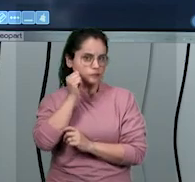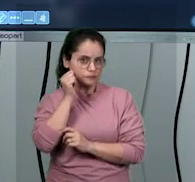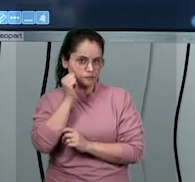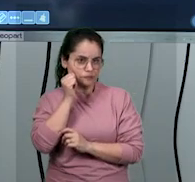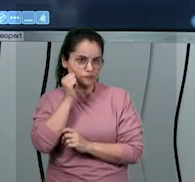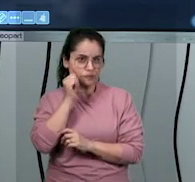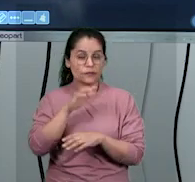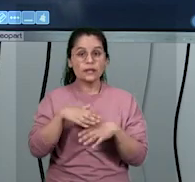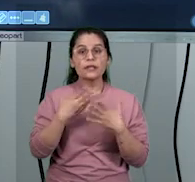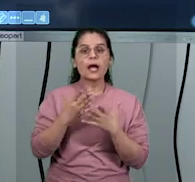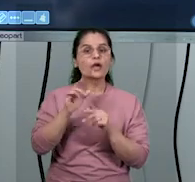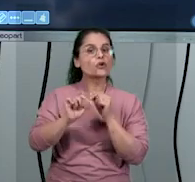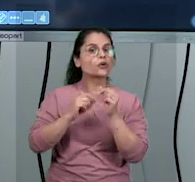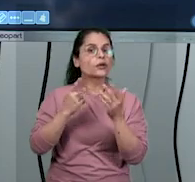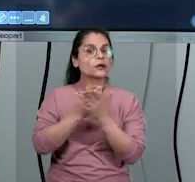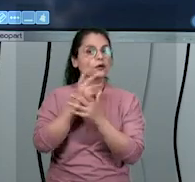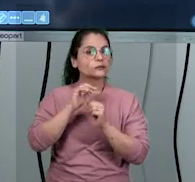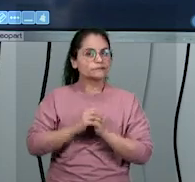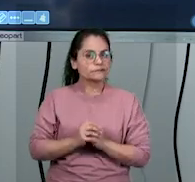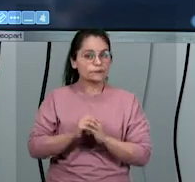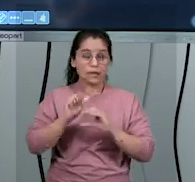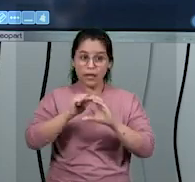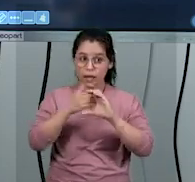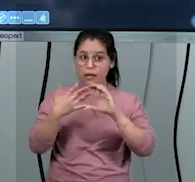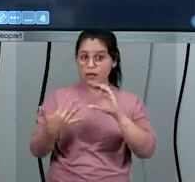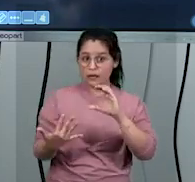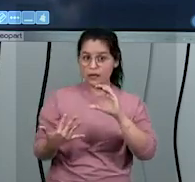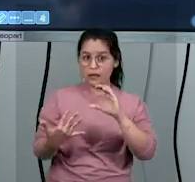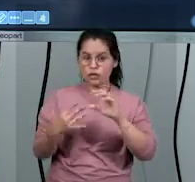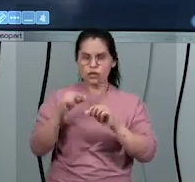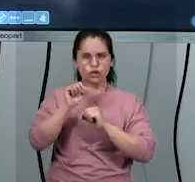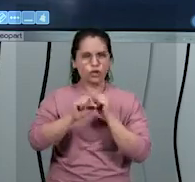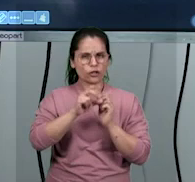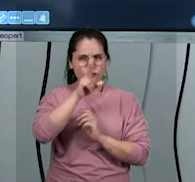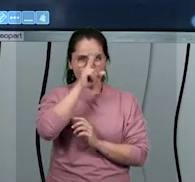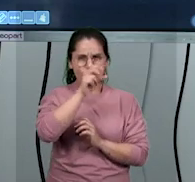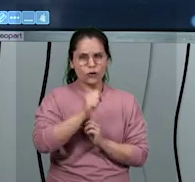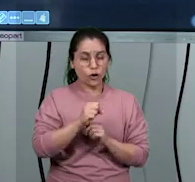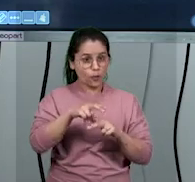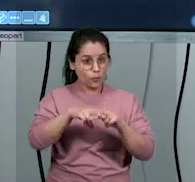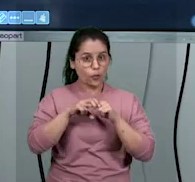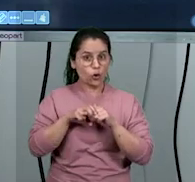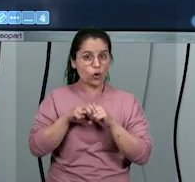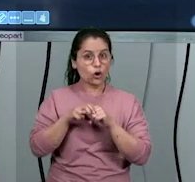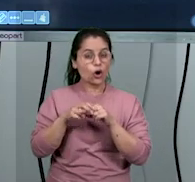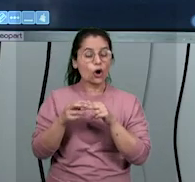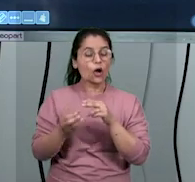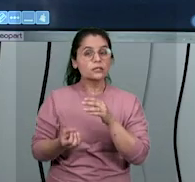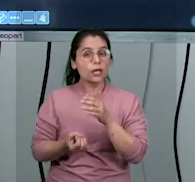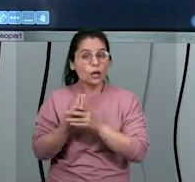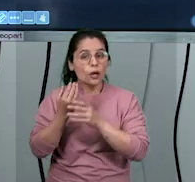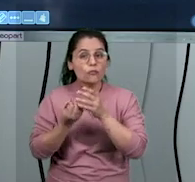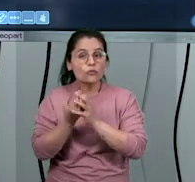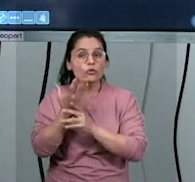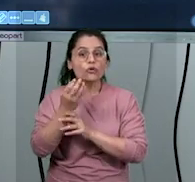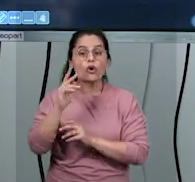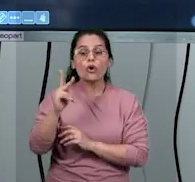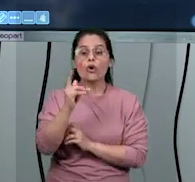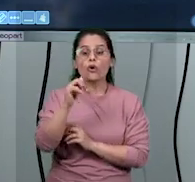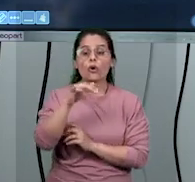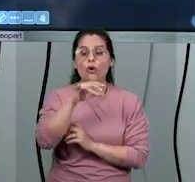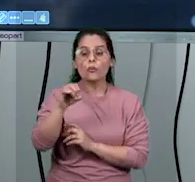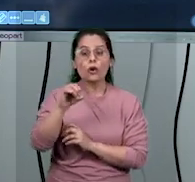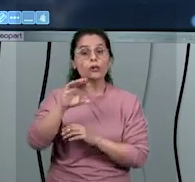forma. E essas características vão se acentuando por causa da produção desses hormônios. Então,